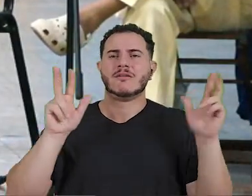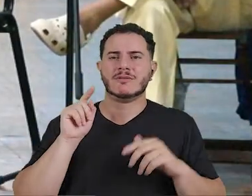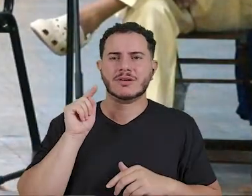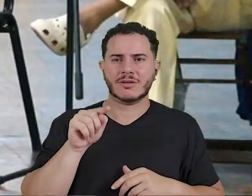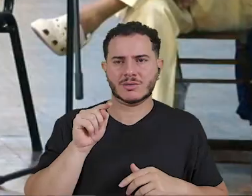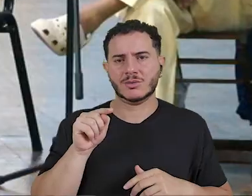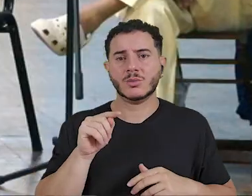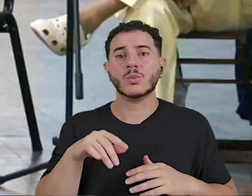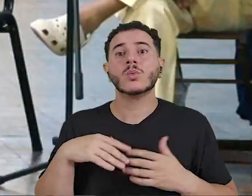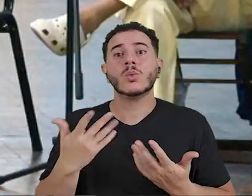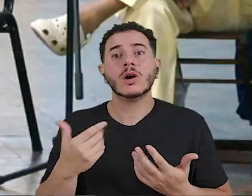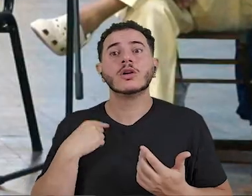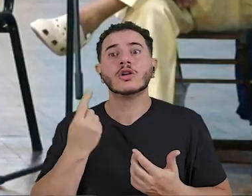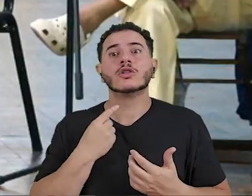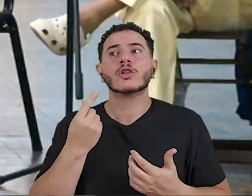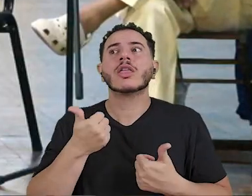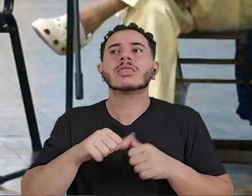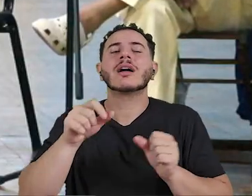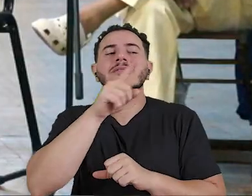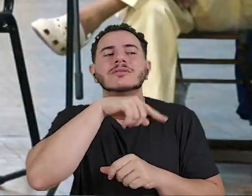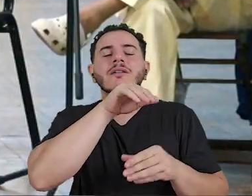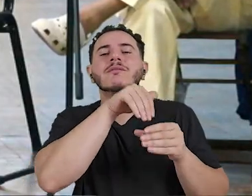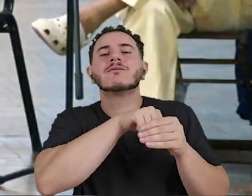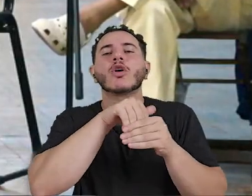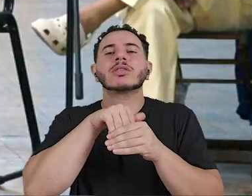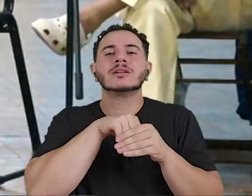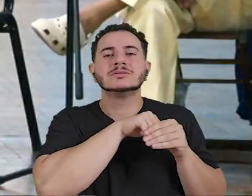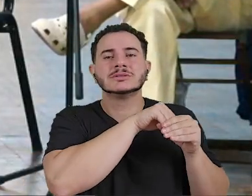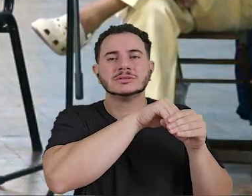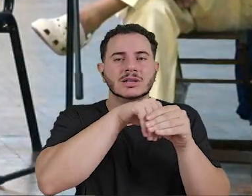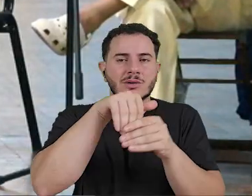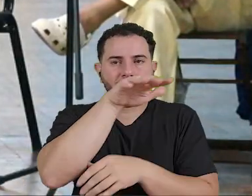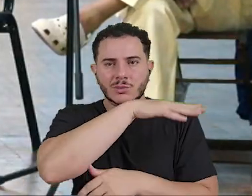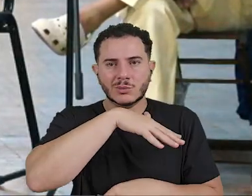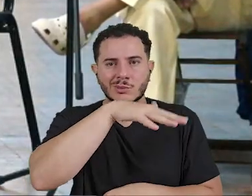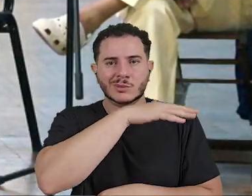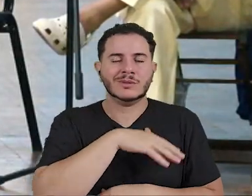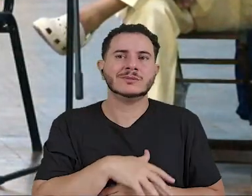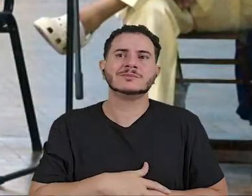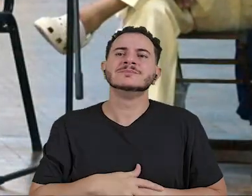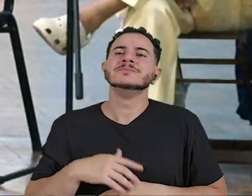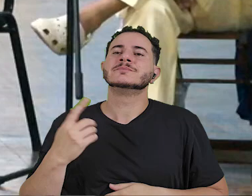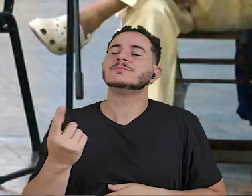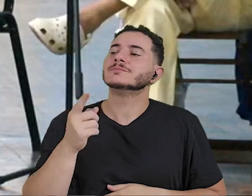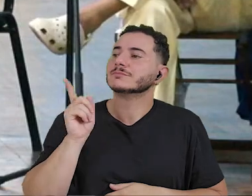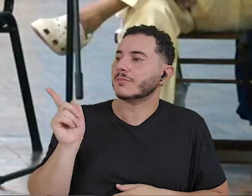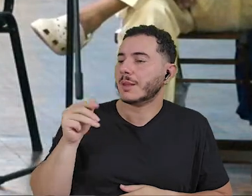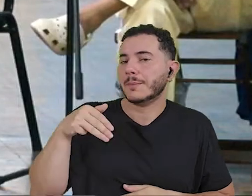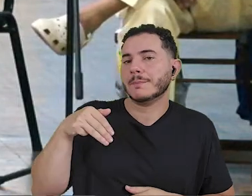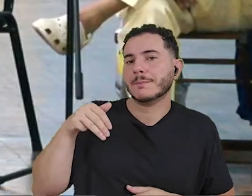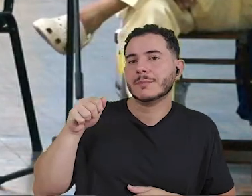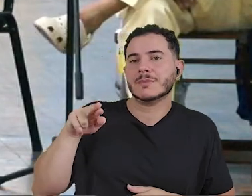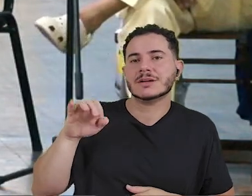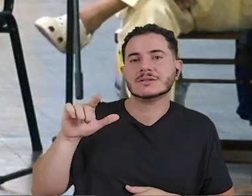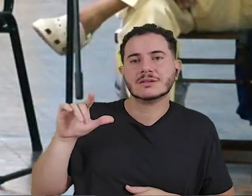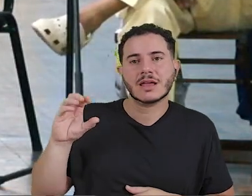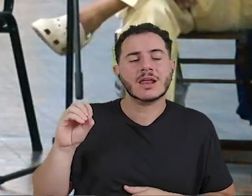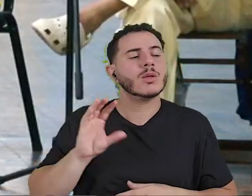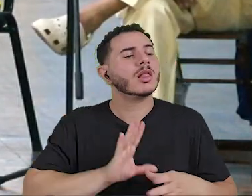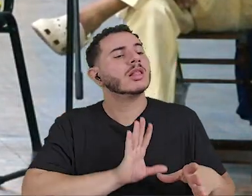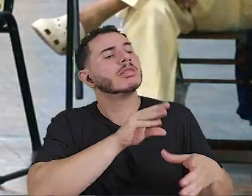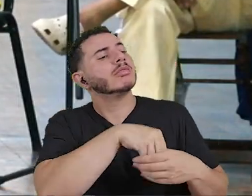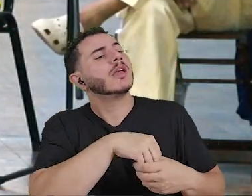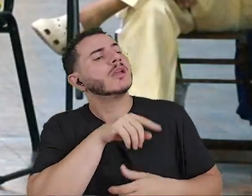Aí quando a gente voltava, aí o cara abria a porta, mandava a gente entrar. Nessa Marcelo, foi assim. E lá